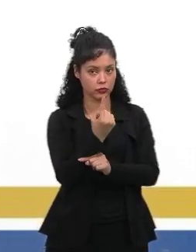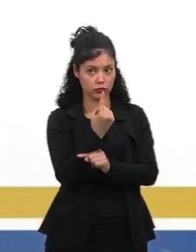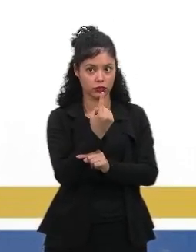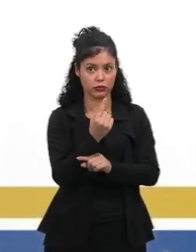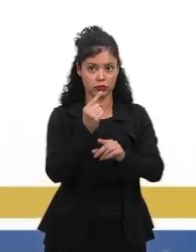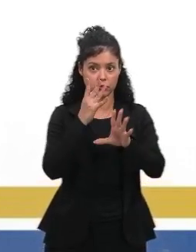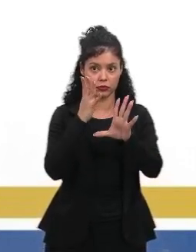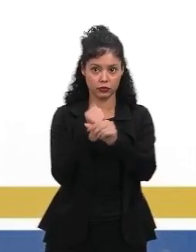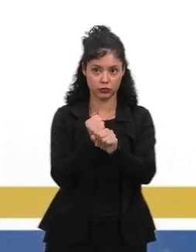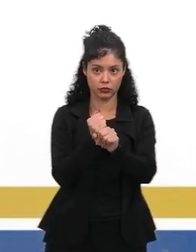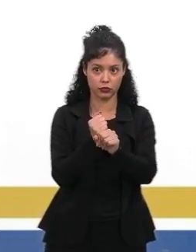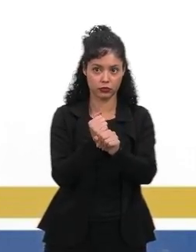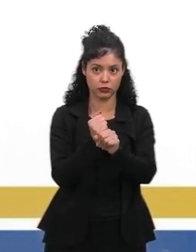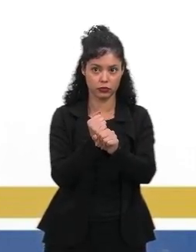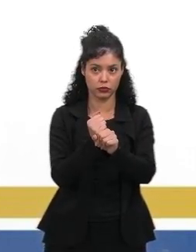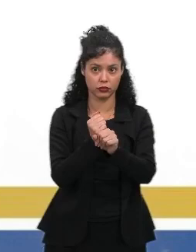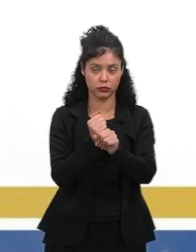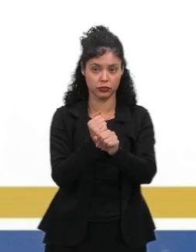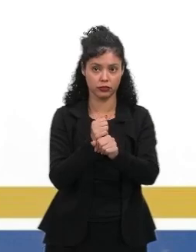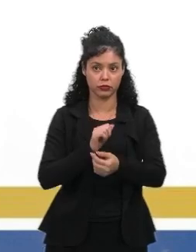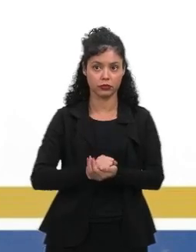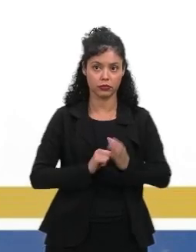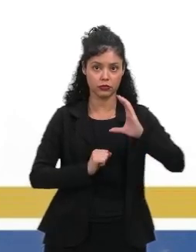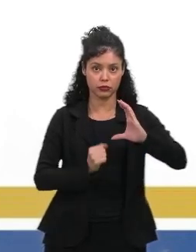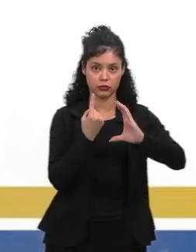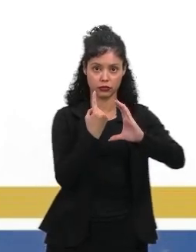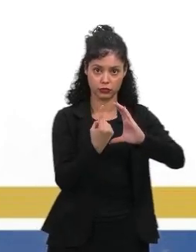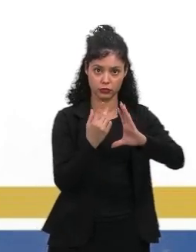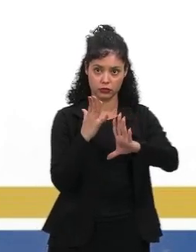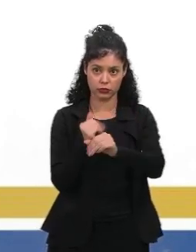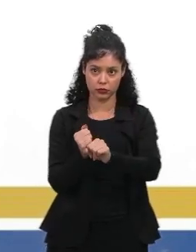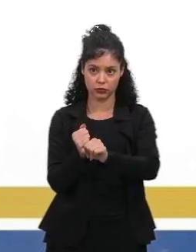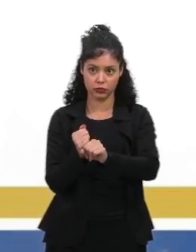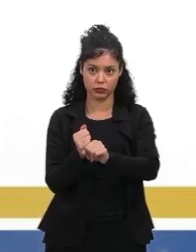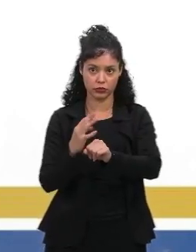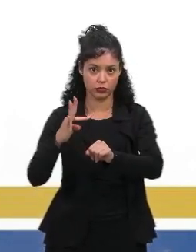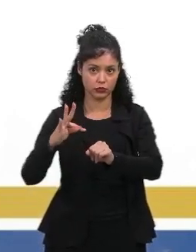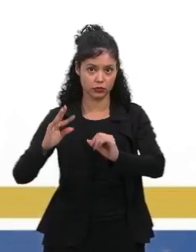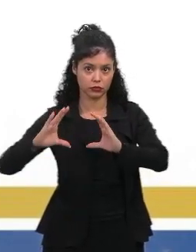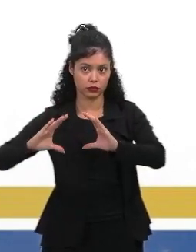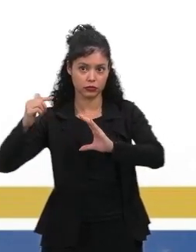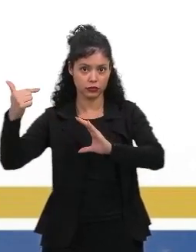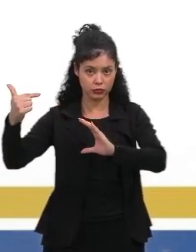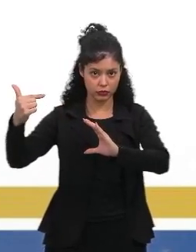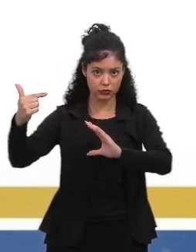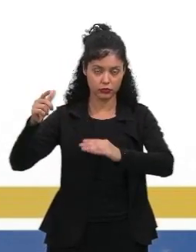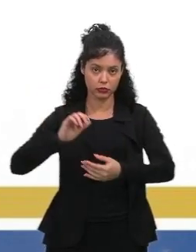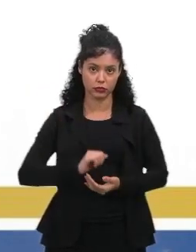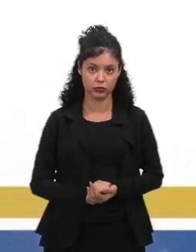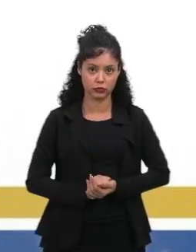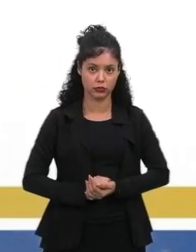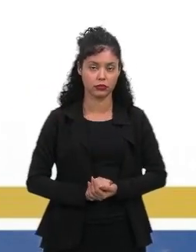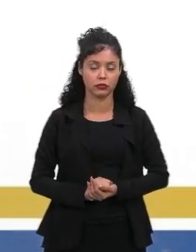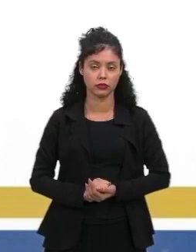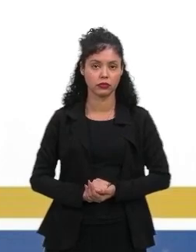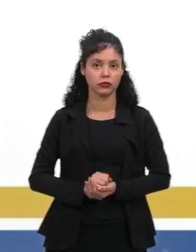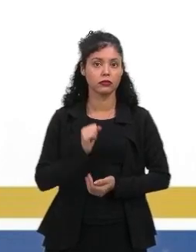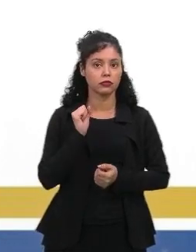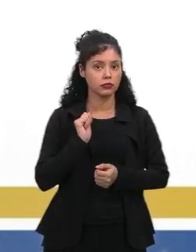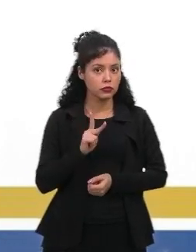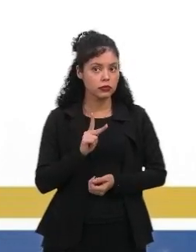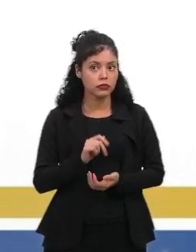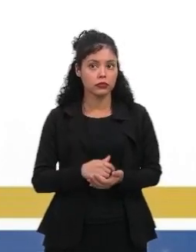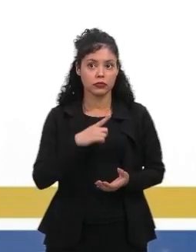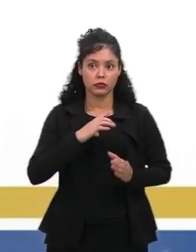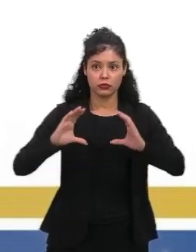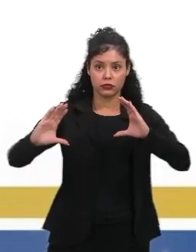a seguinte situação. Eu tenho que é o valor real, mais a taxa, elevado ao tempo. Tá? Então, aqui